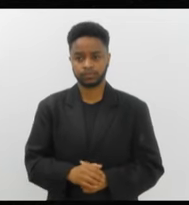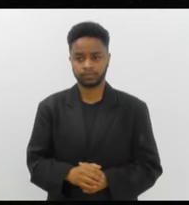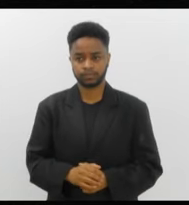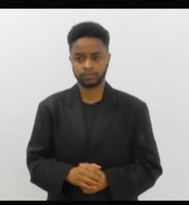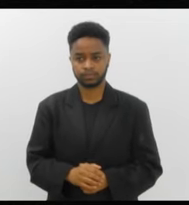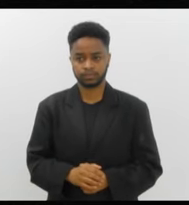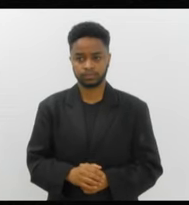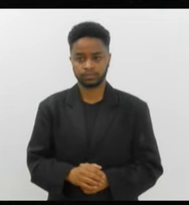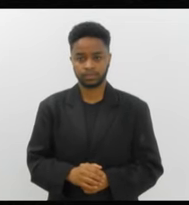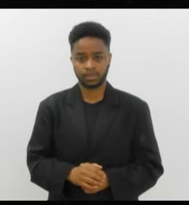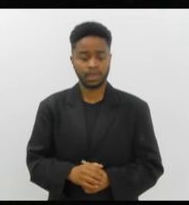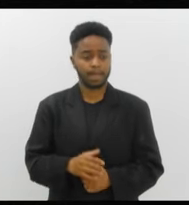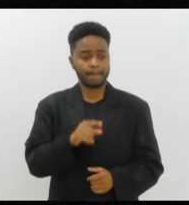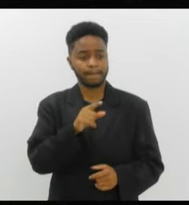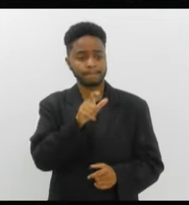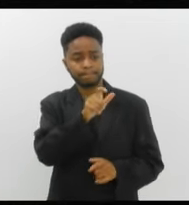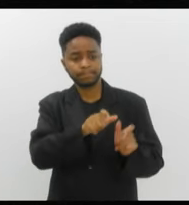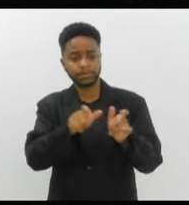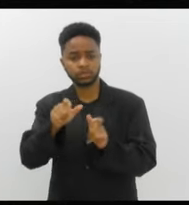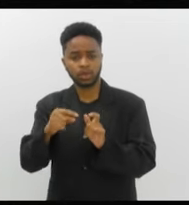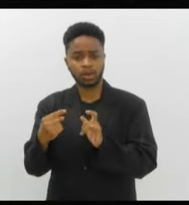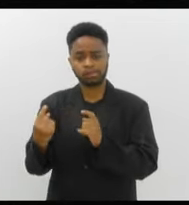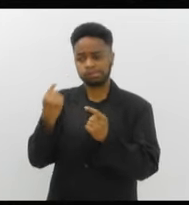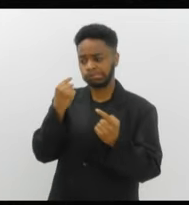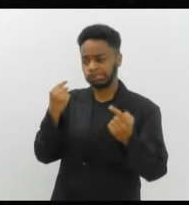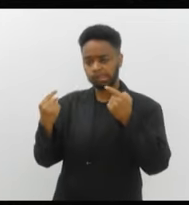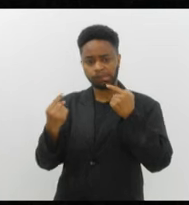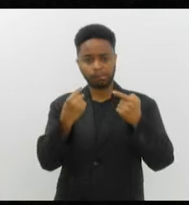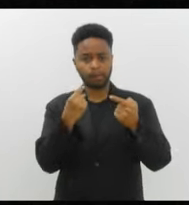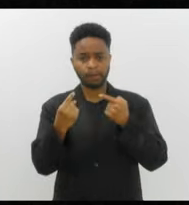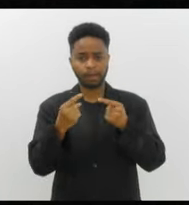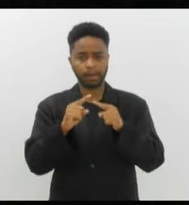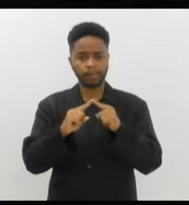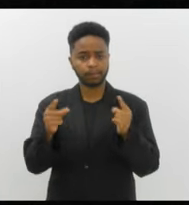fomos apontados injustamente,